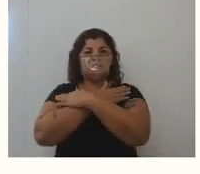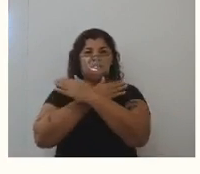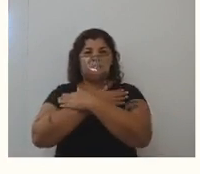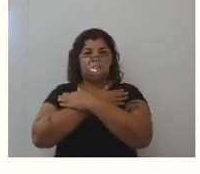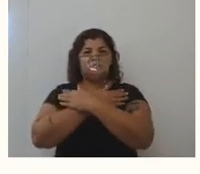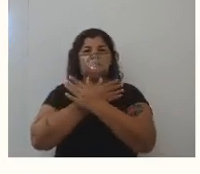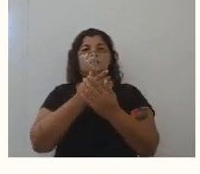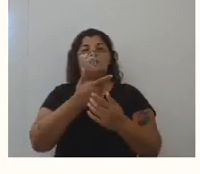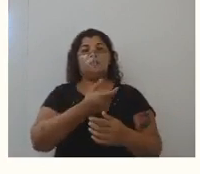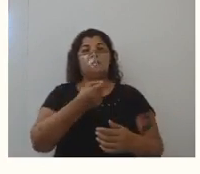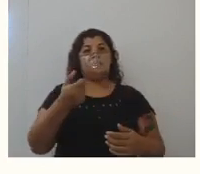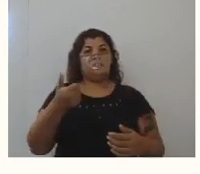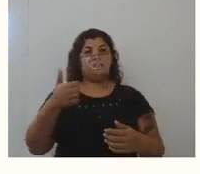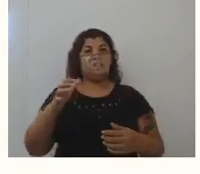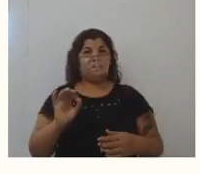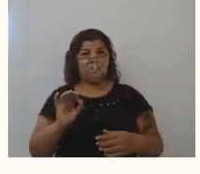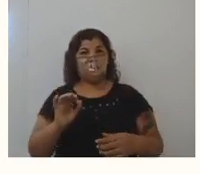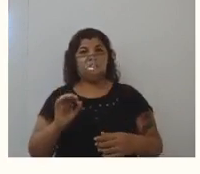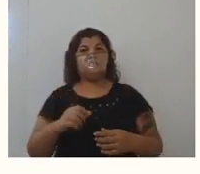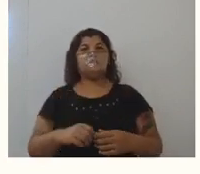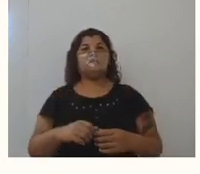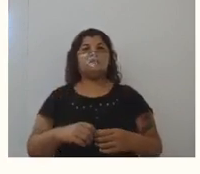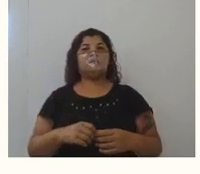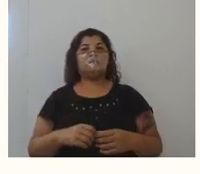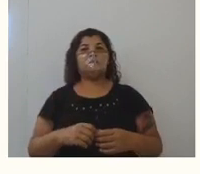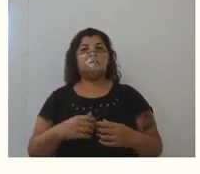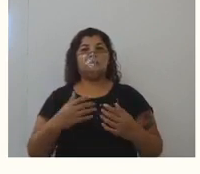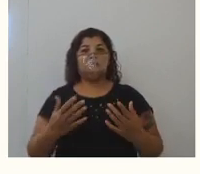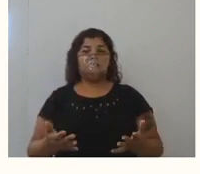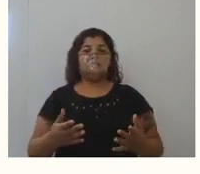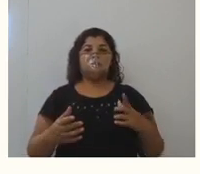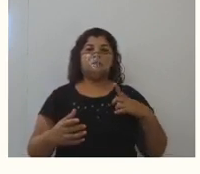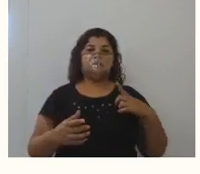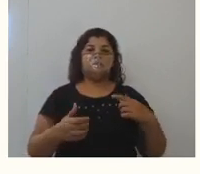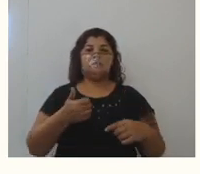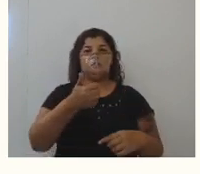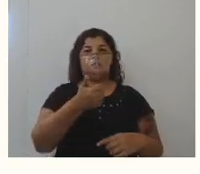em 2010. Então, olha só. Enquanto eu tenho